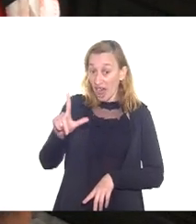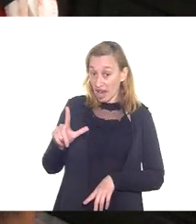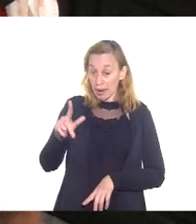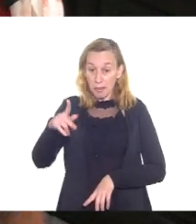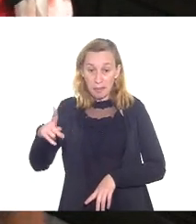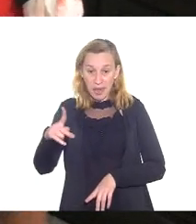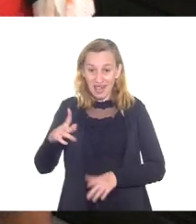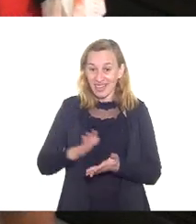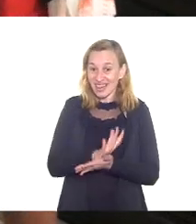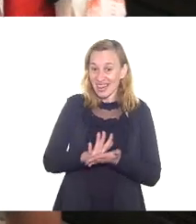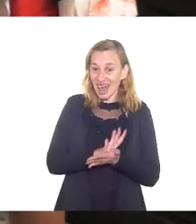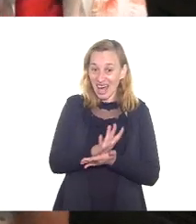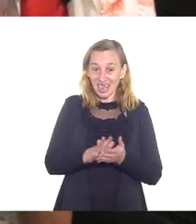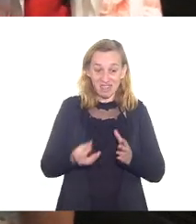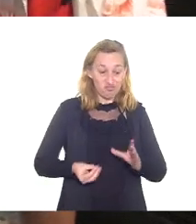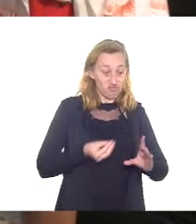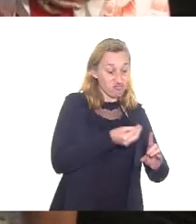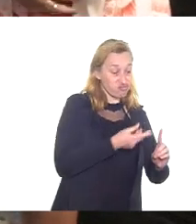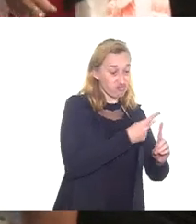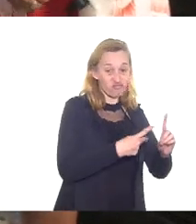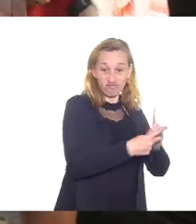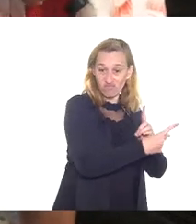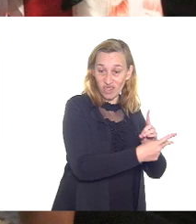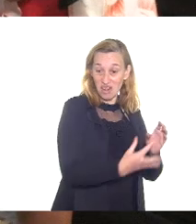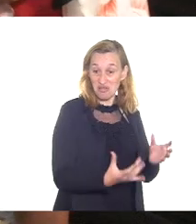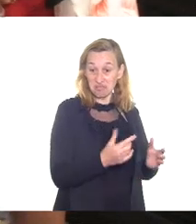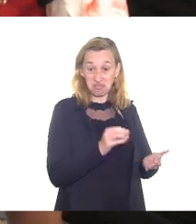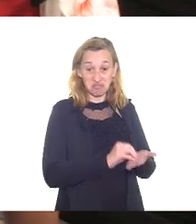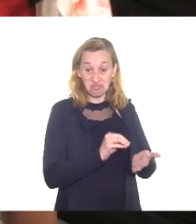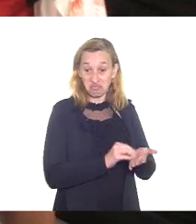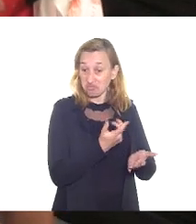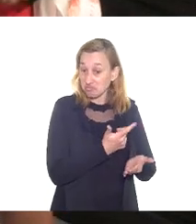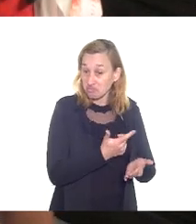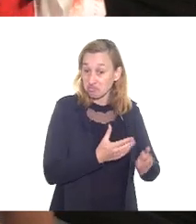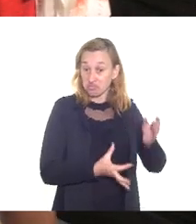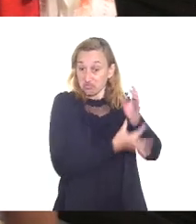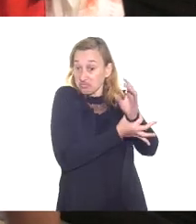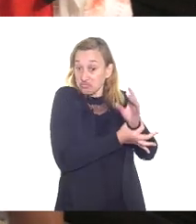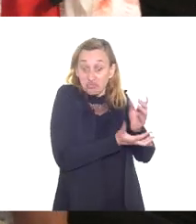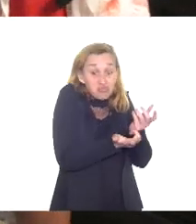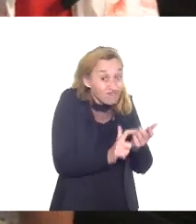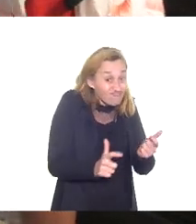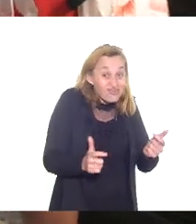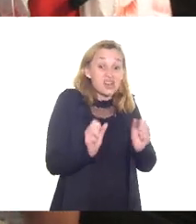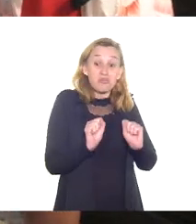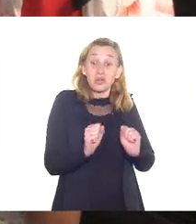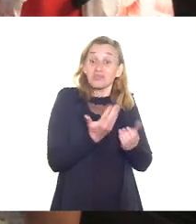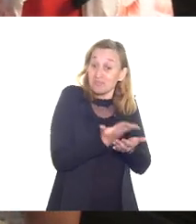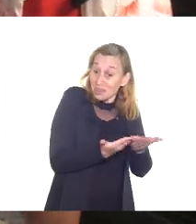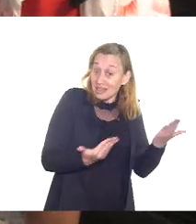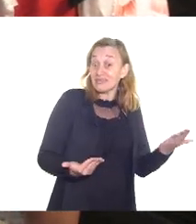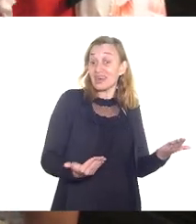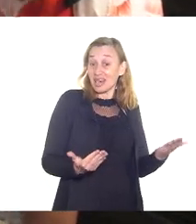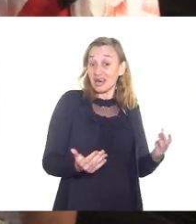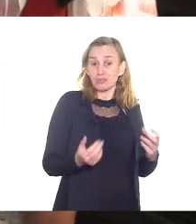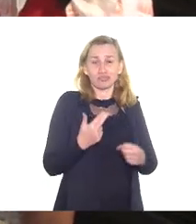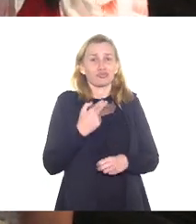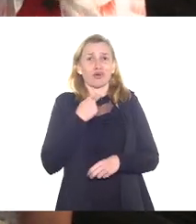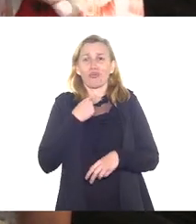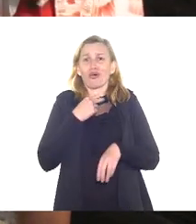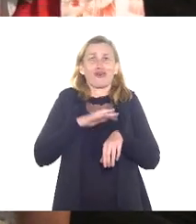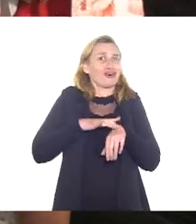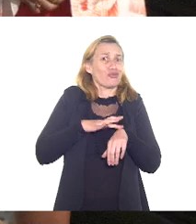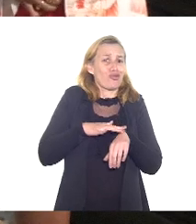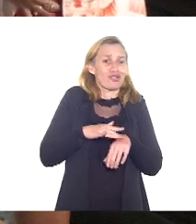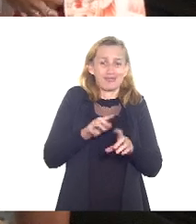a Previdência, é uma insegurança, pode a qualquer momento perder, pode a qualquer momento... Não pode ficar doente, porque se ficar